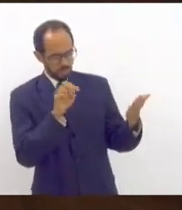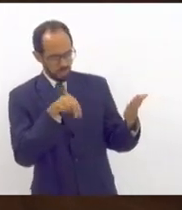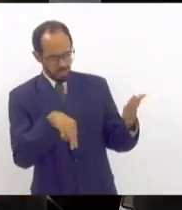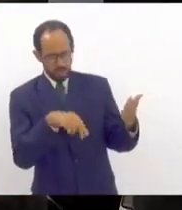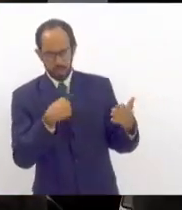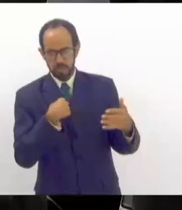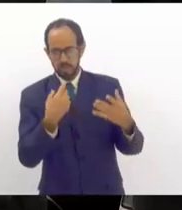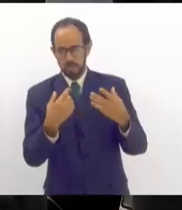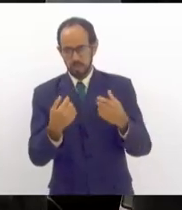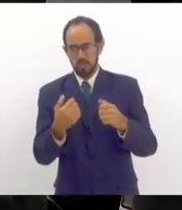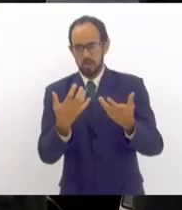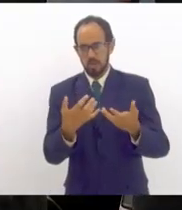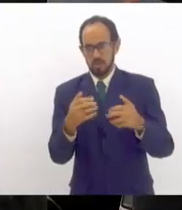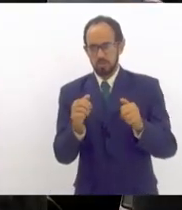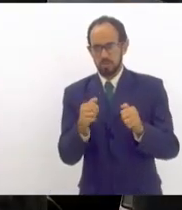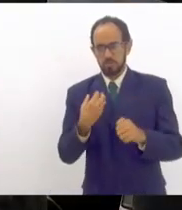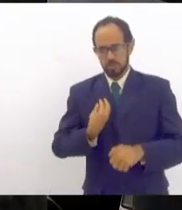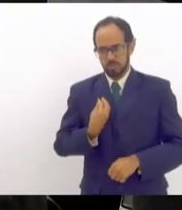compor